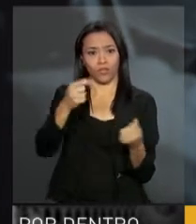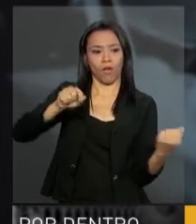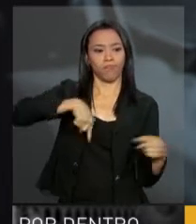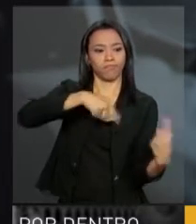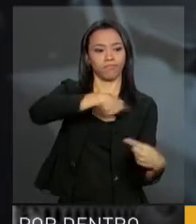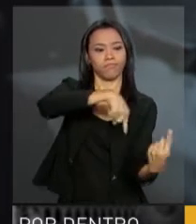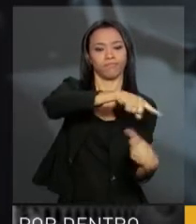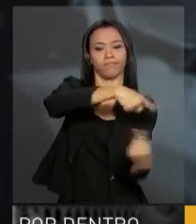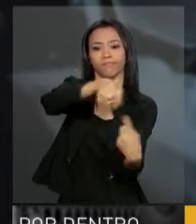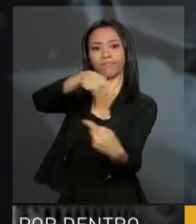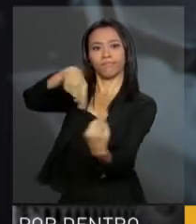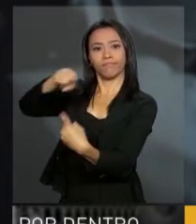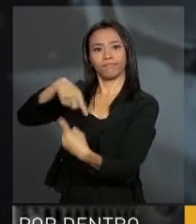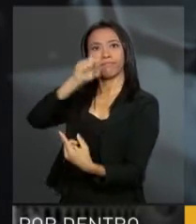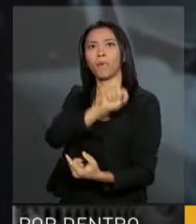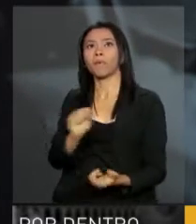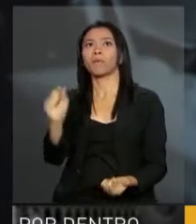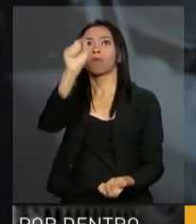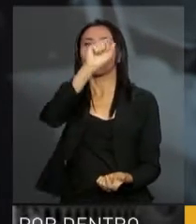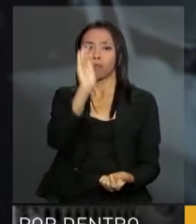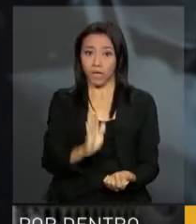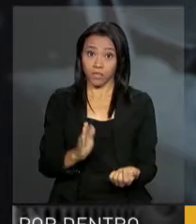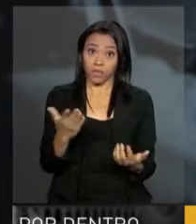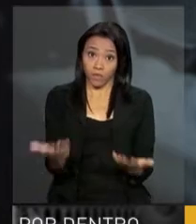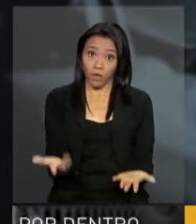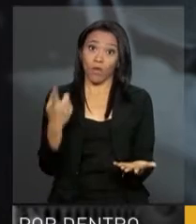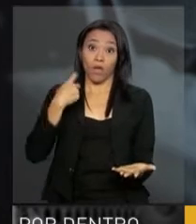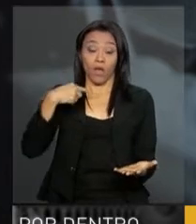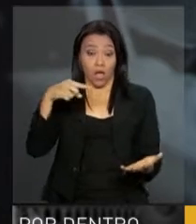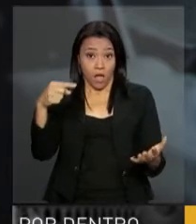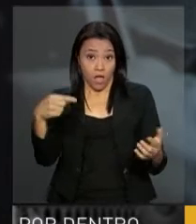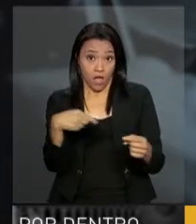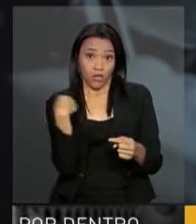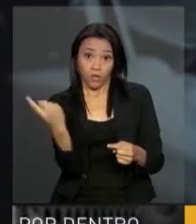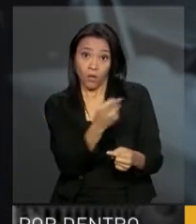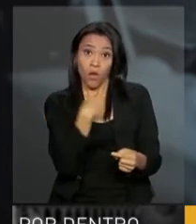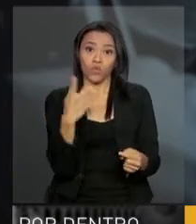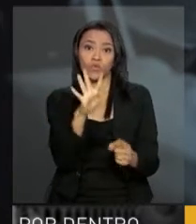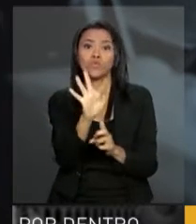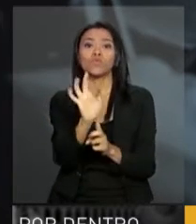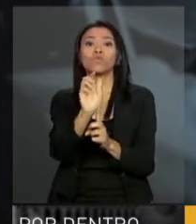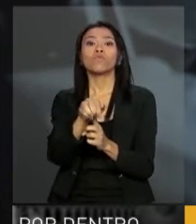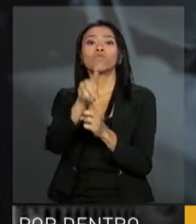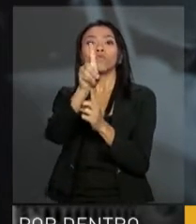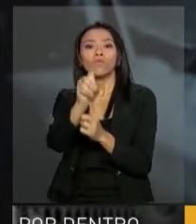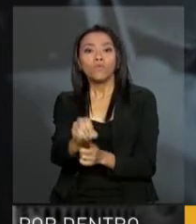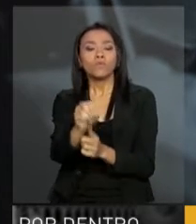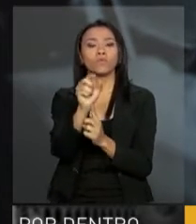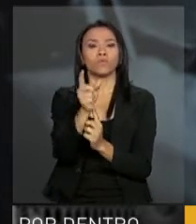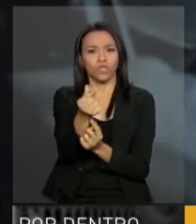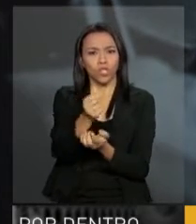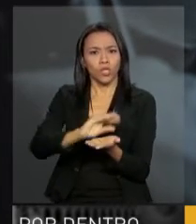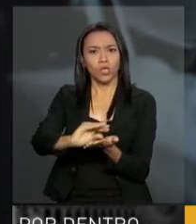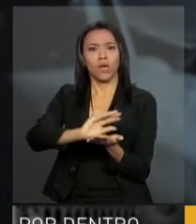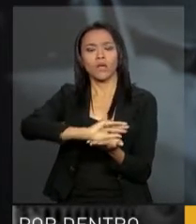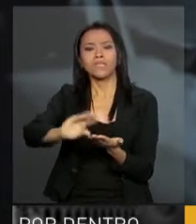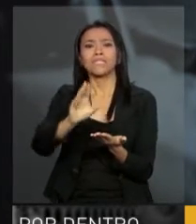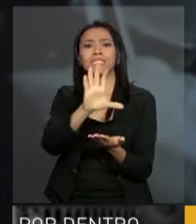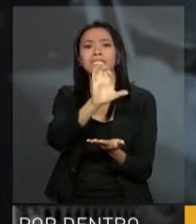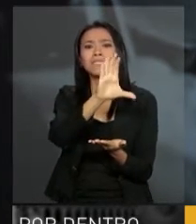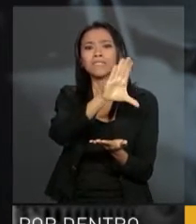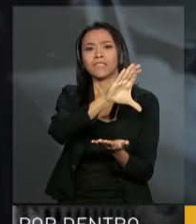nas regiões do brasil os nossos fundos constitucionais e de desenvolvimento atendem a região centro oeste